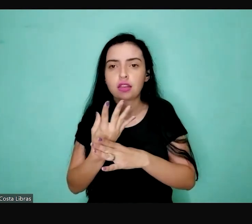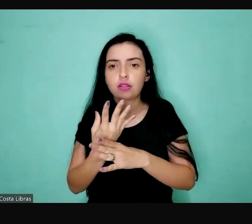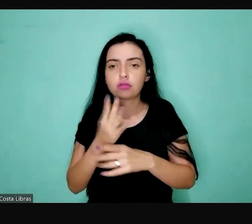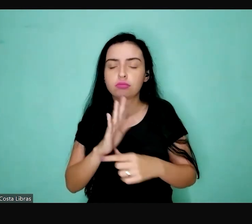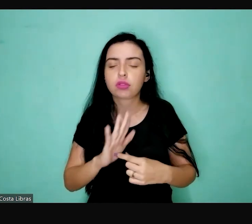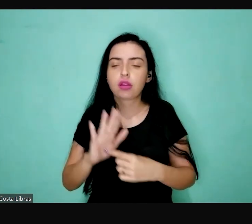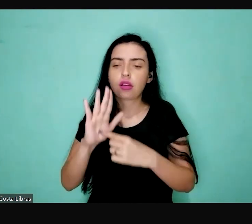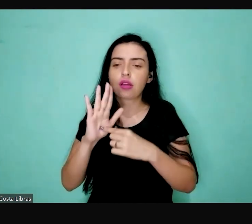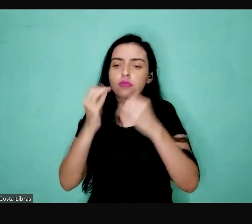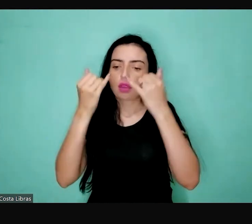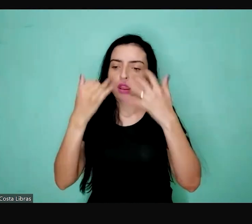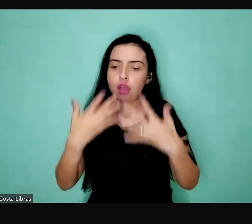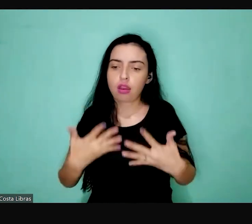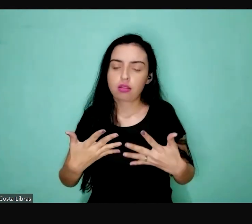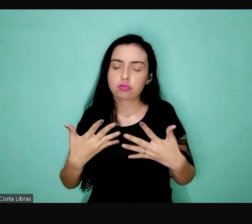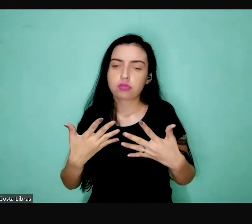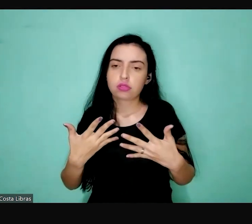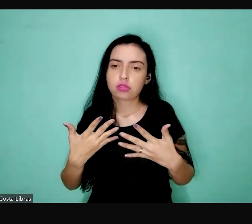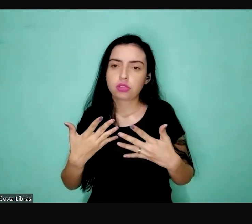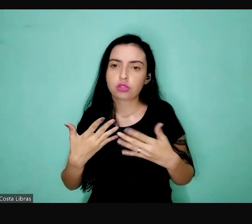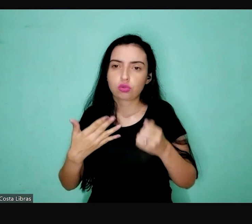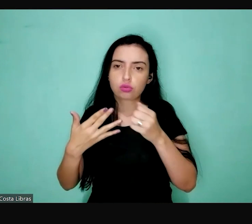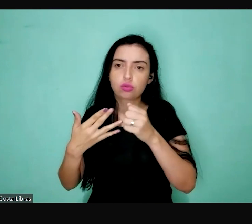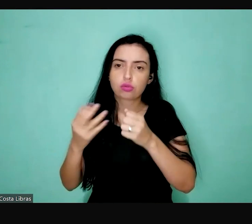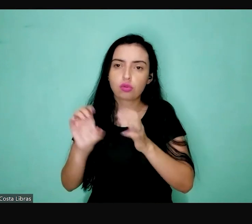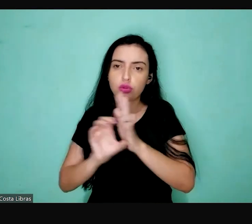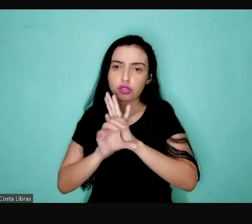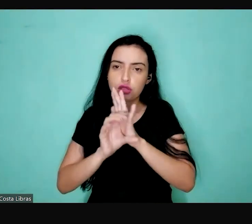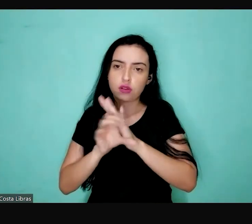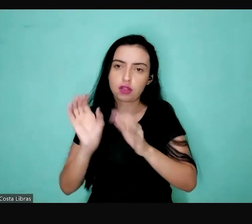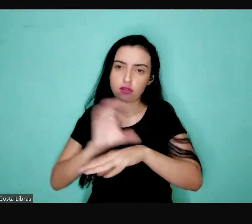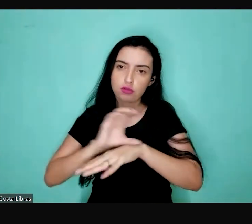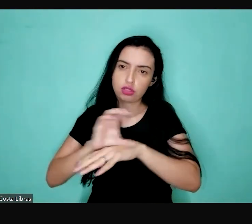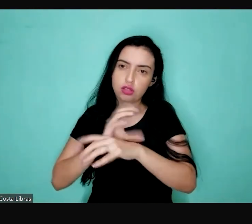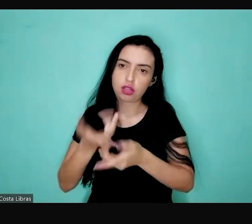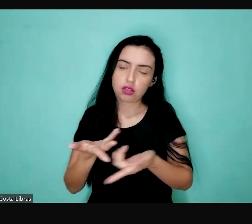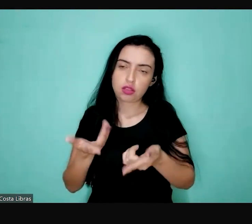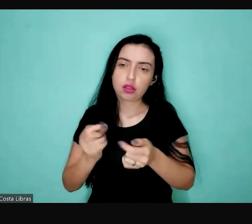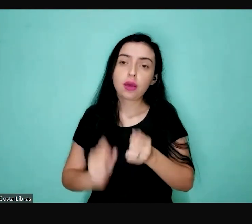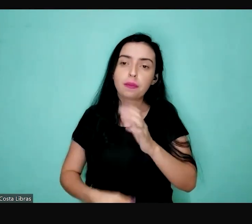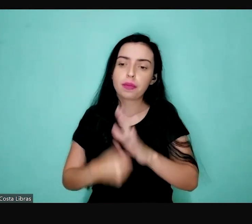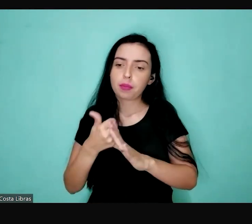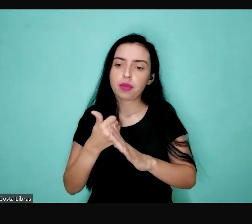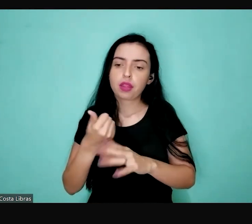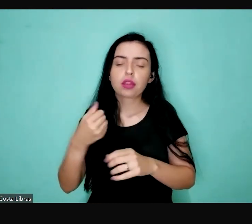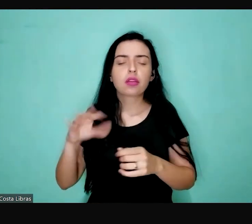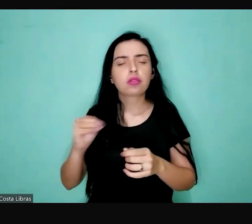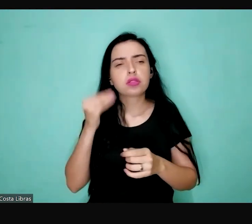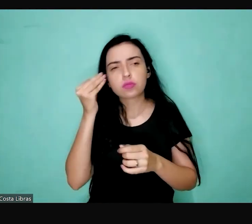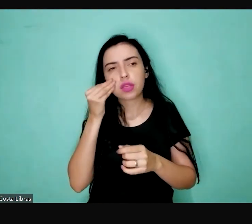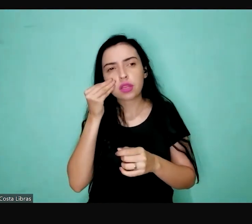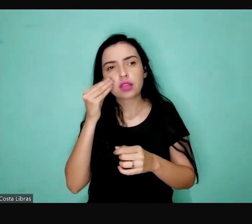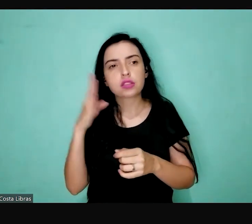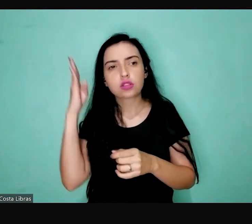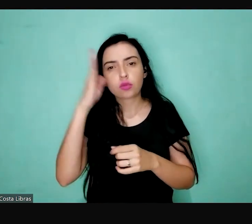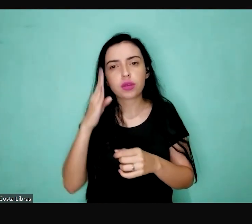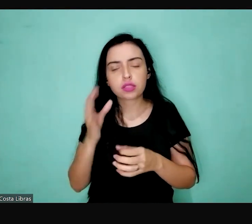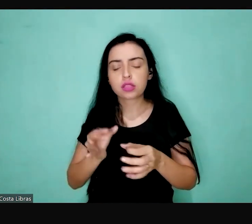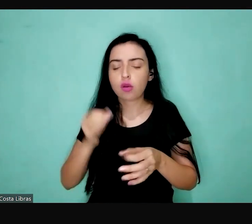de constitucionalidade, que nós tivemos pela primeira vez no Brasil decisões